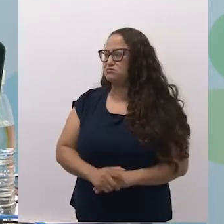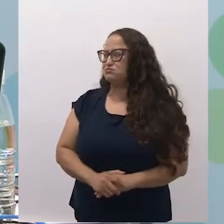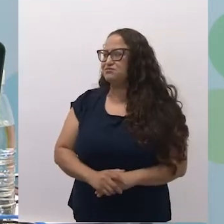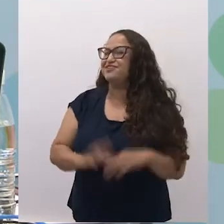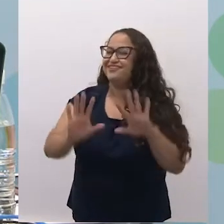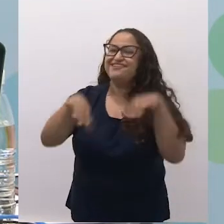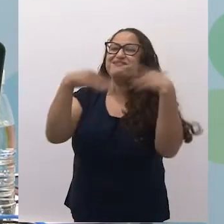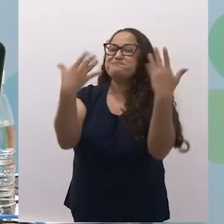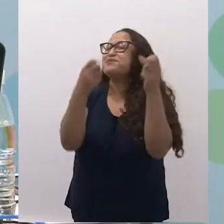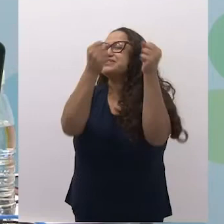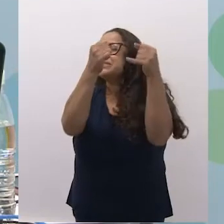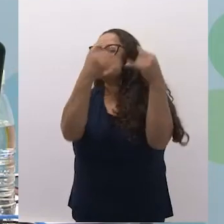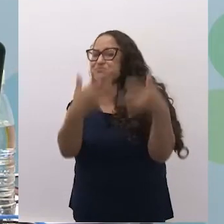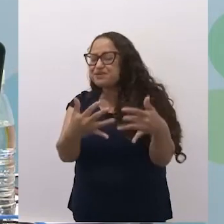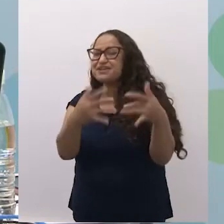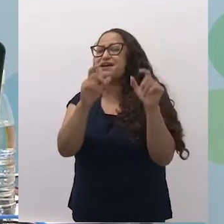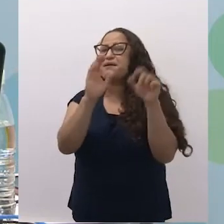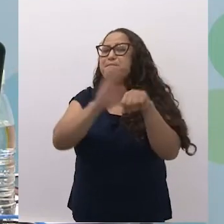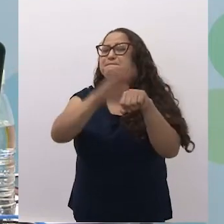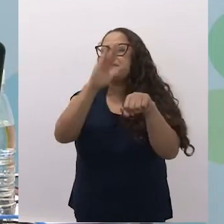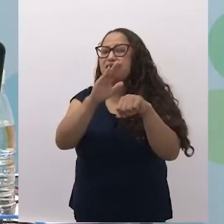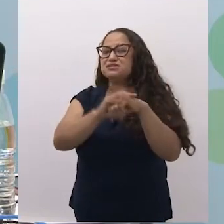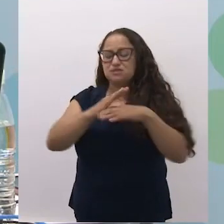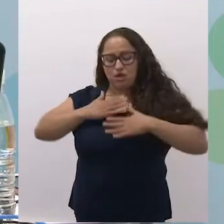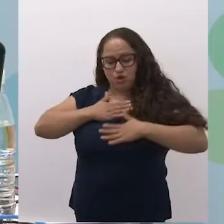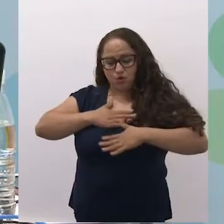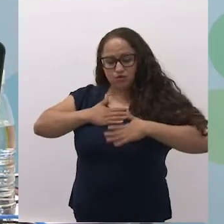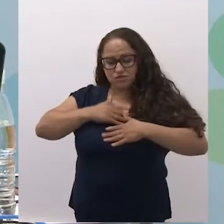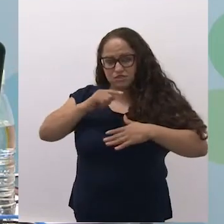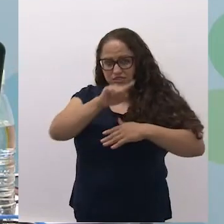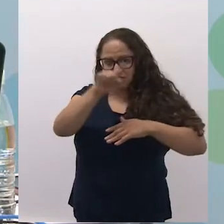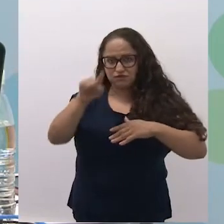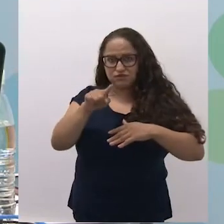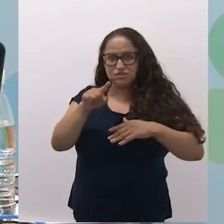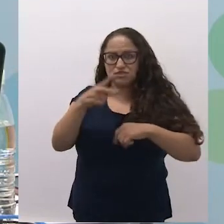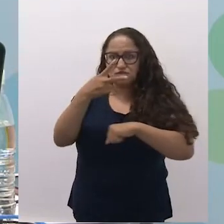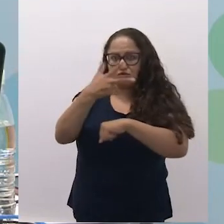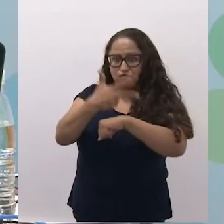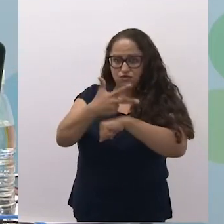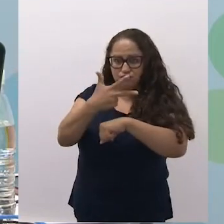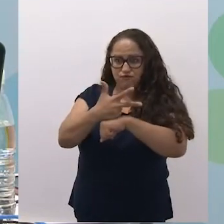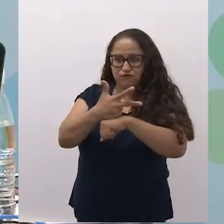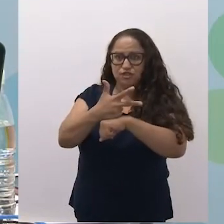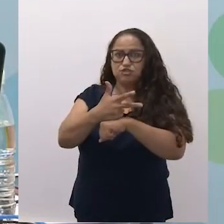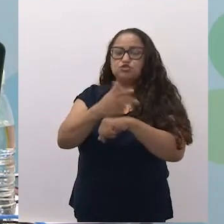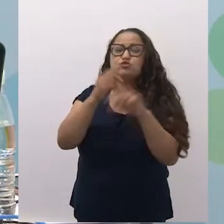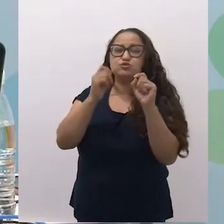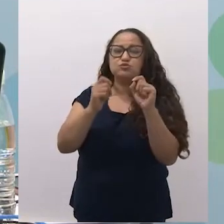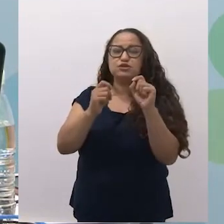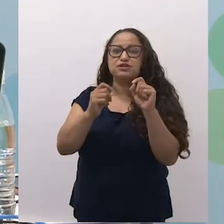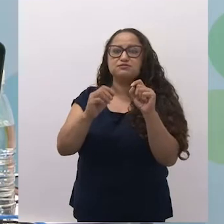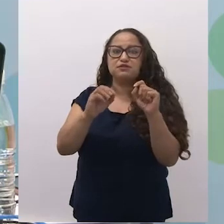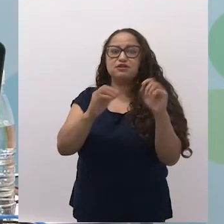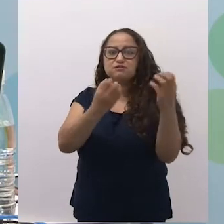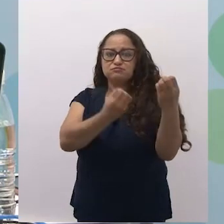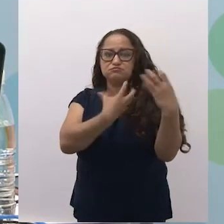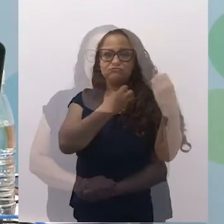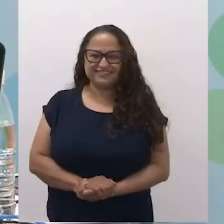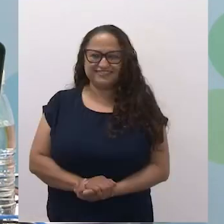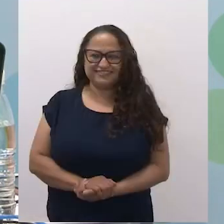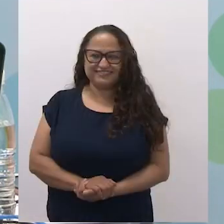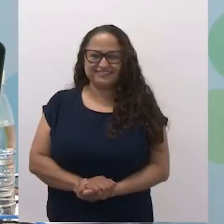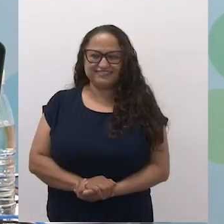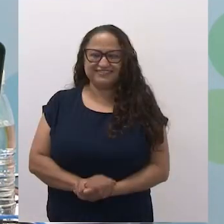pouquinho sobre isso, eu gostaria que vocês assistissem um vídeo de um depoimento da professora Silvaneide